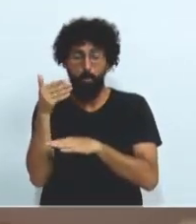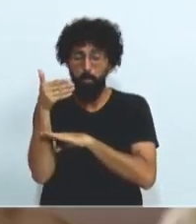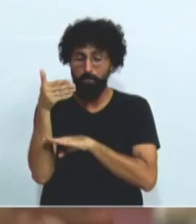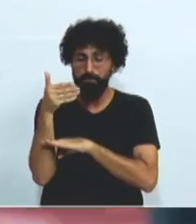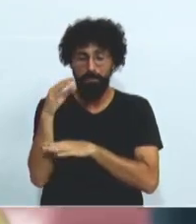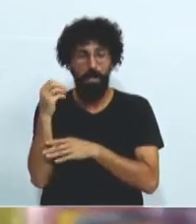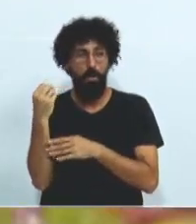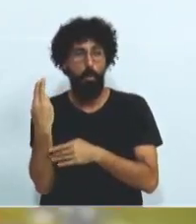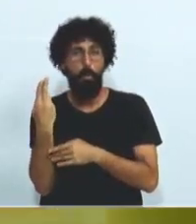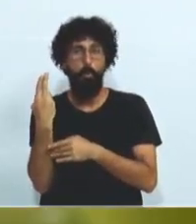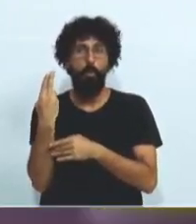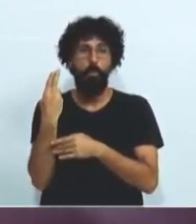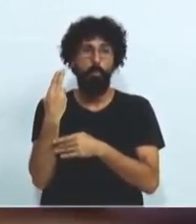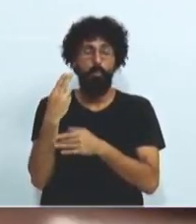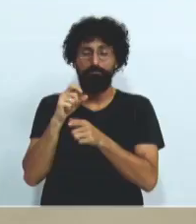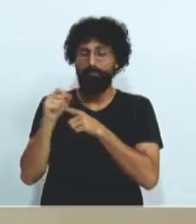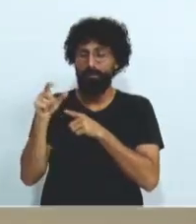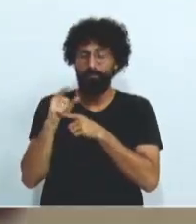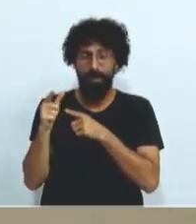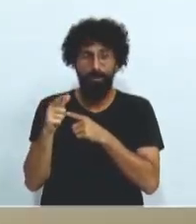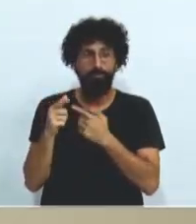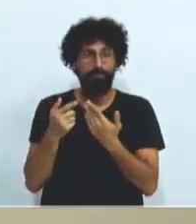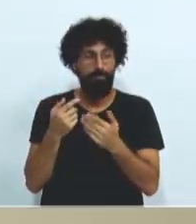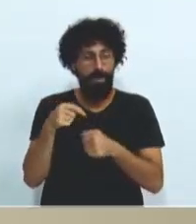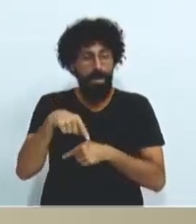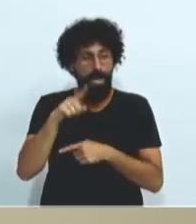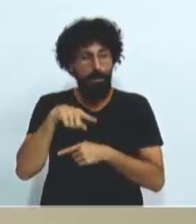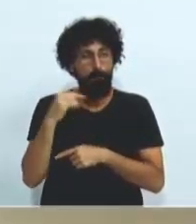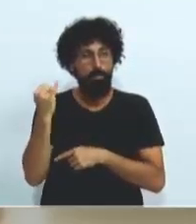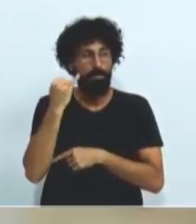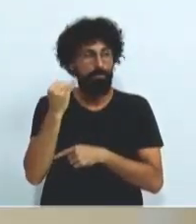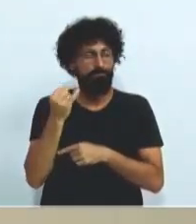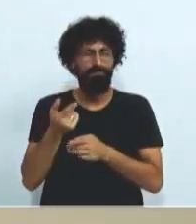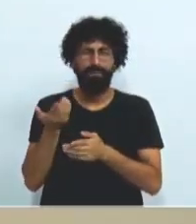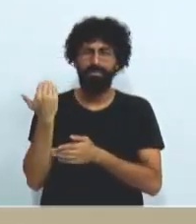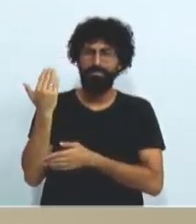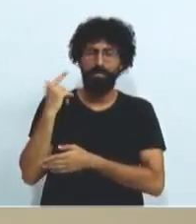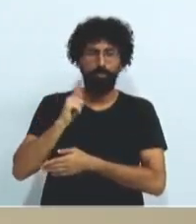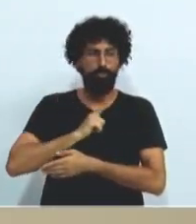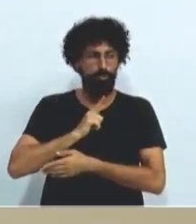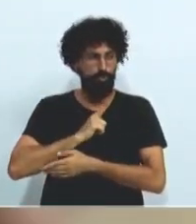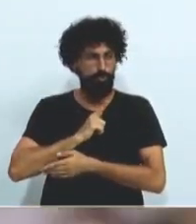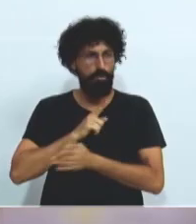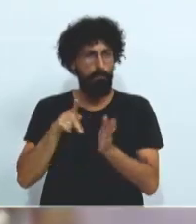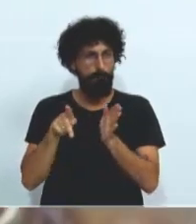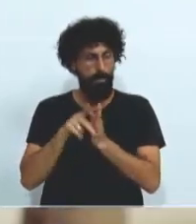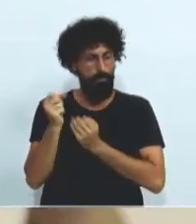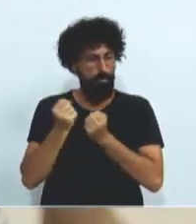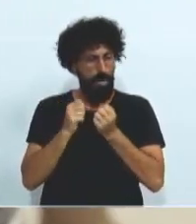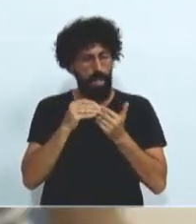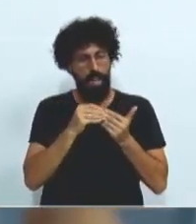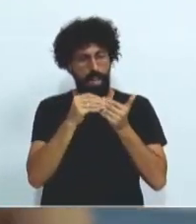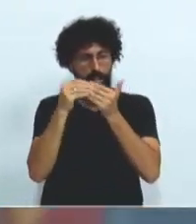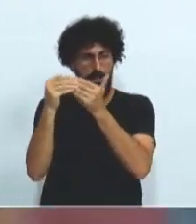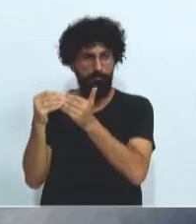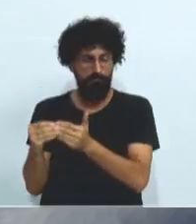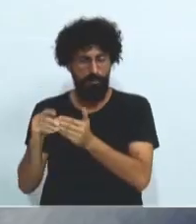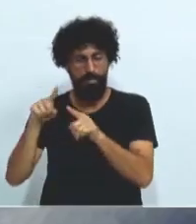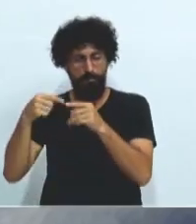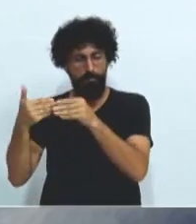importante. Naquele fornecia, tem um transporte para a gente ir e voltar do hospital, tem